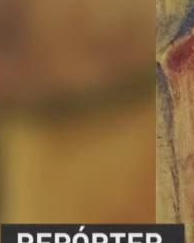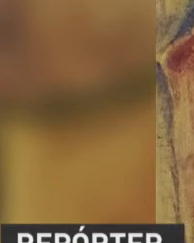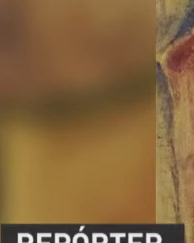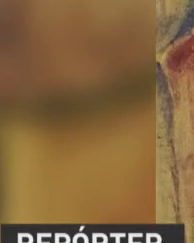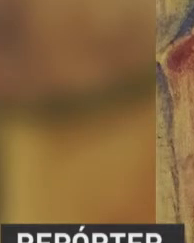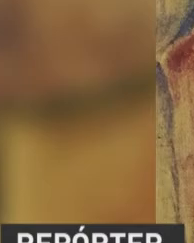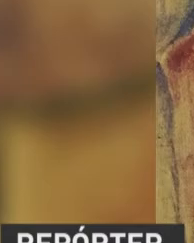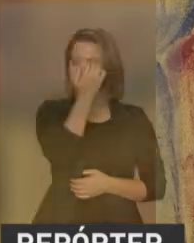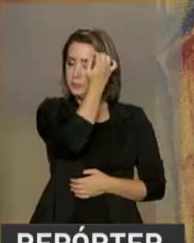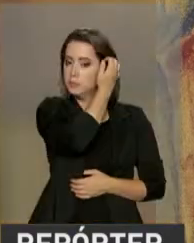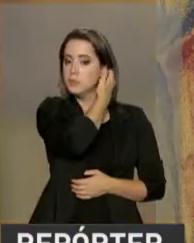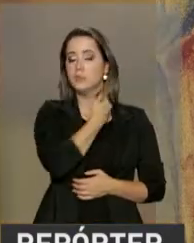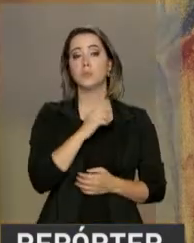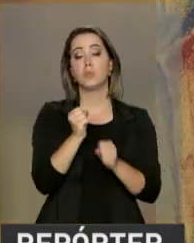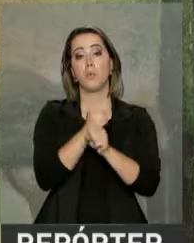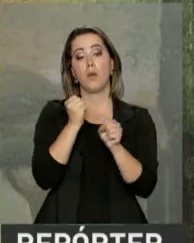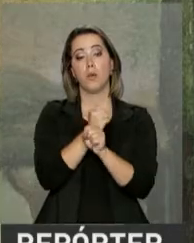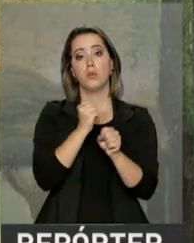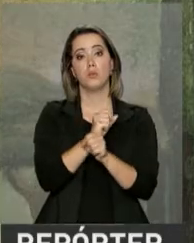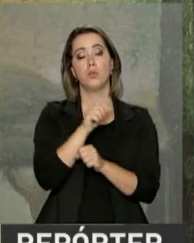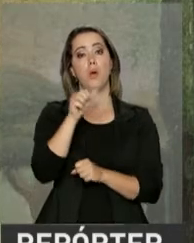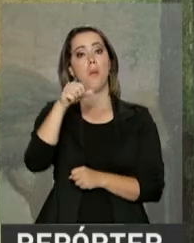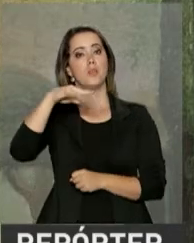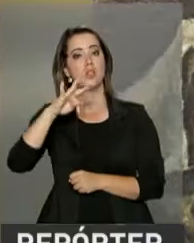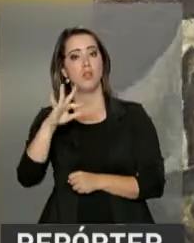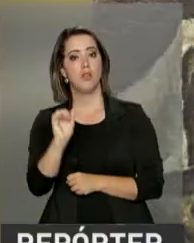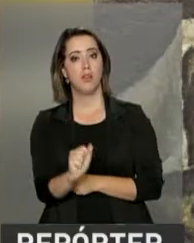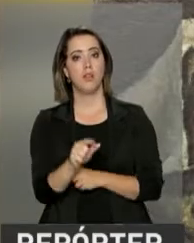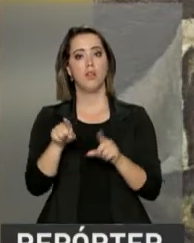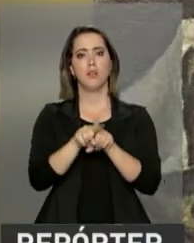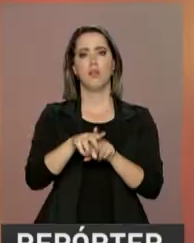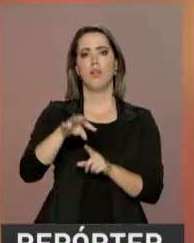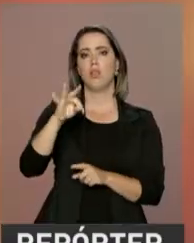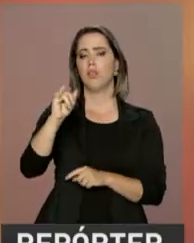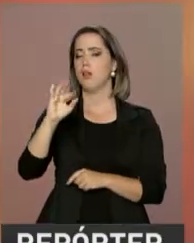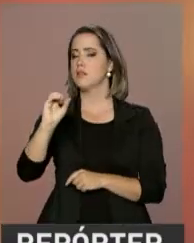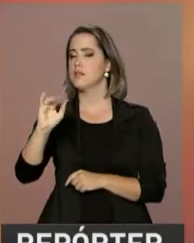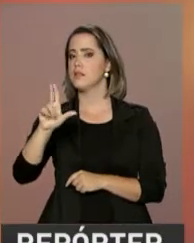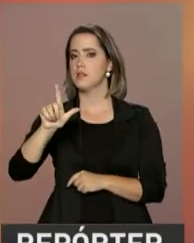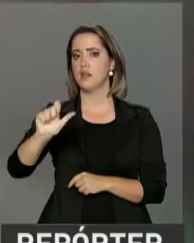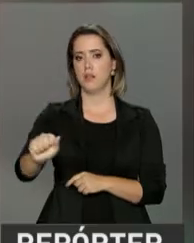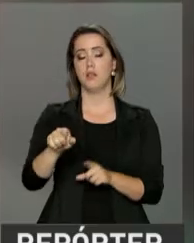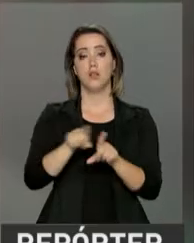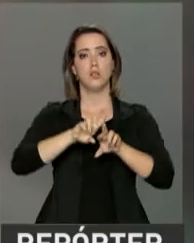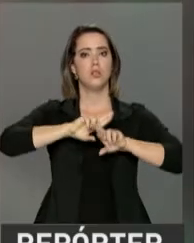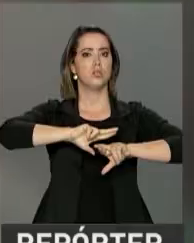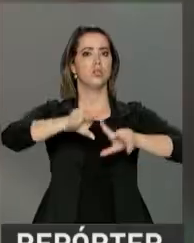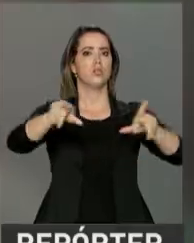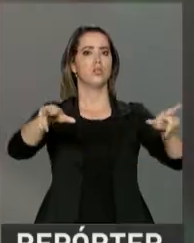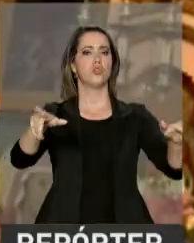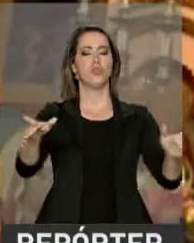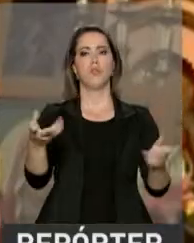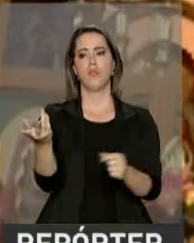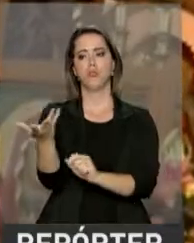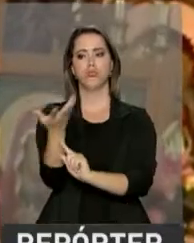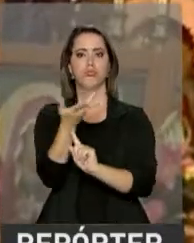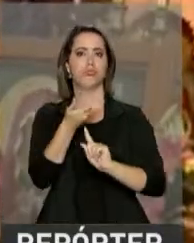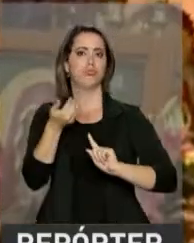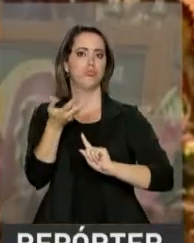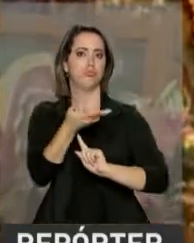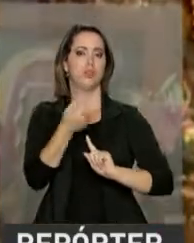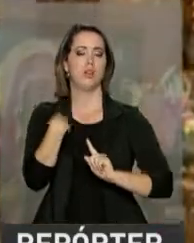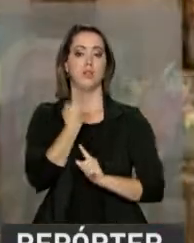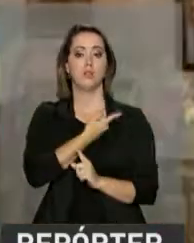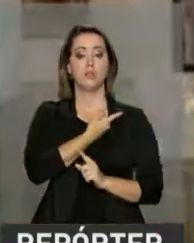obras de anita malfatti na fila do amaral di cavalcanti alfredo volpi mário zanini nossa história